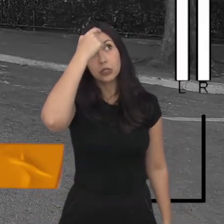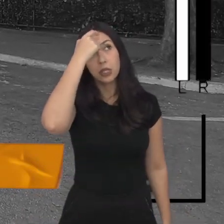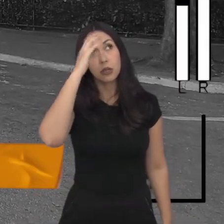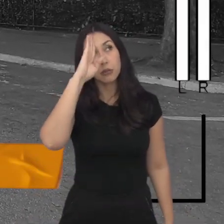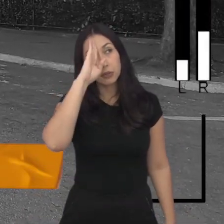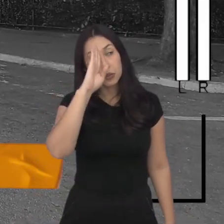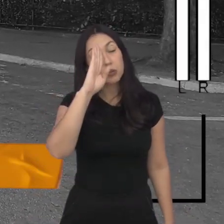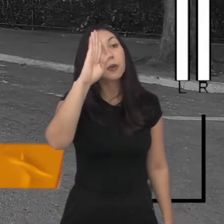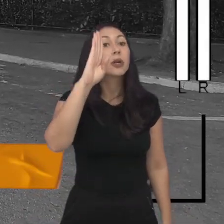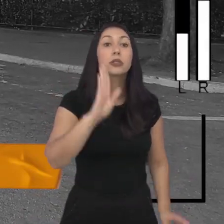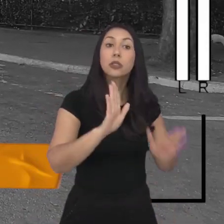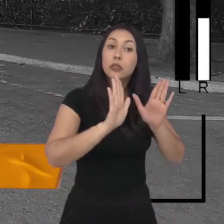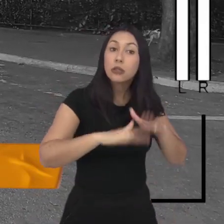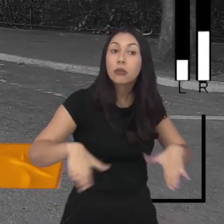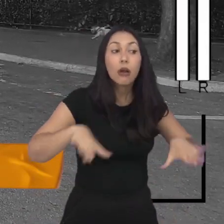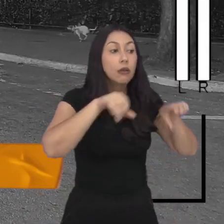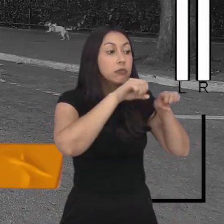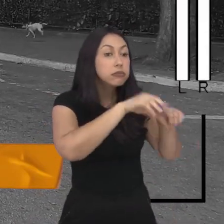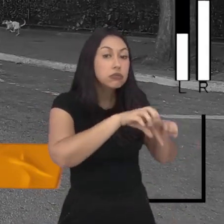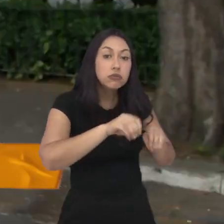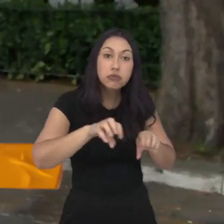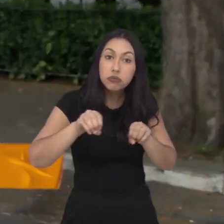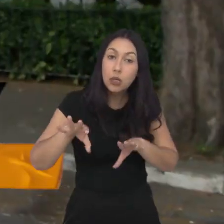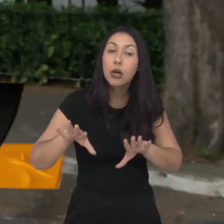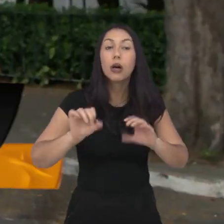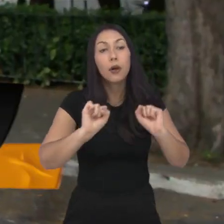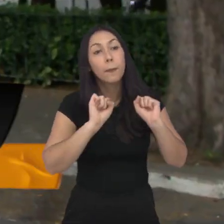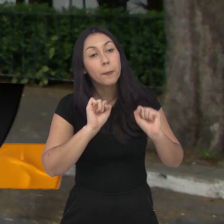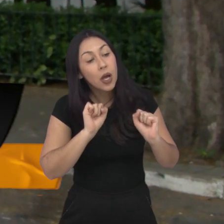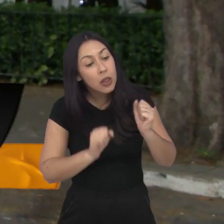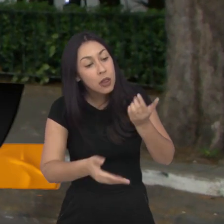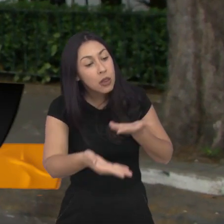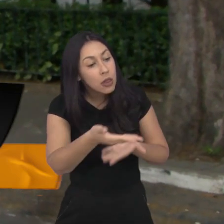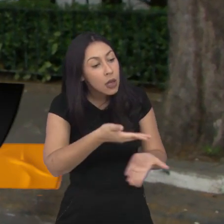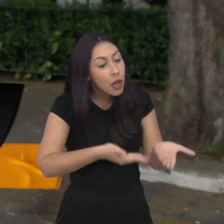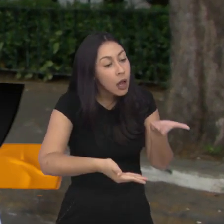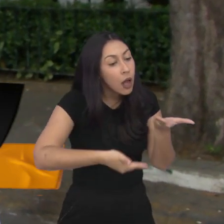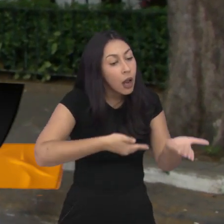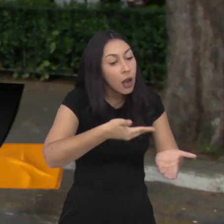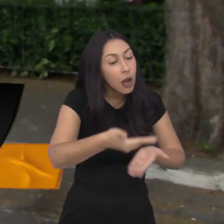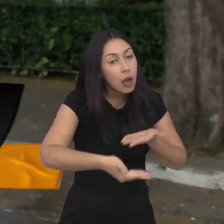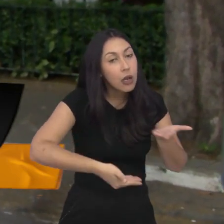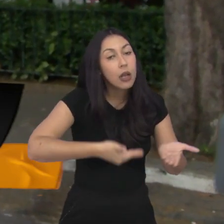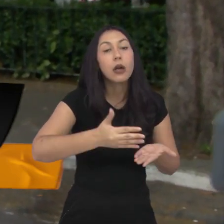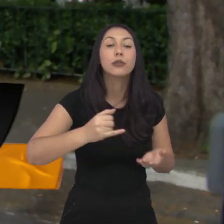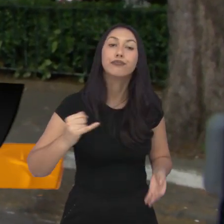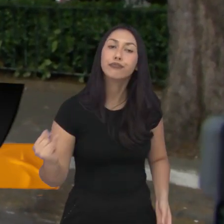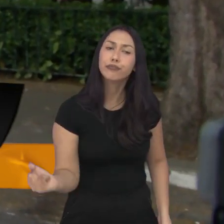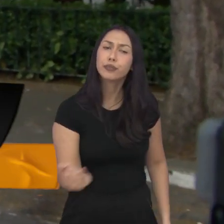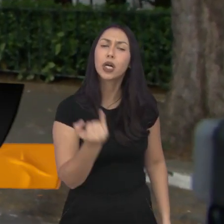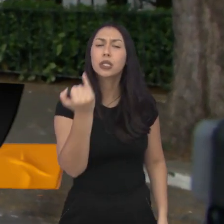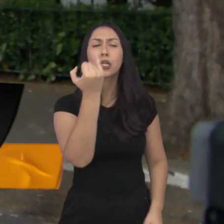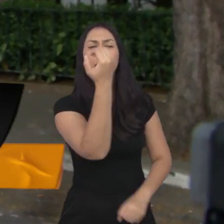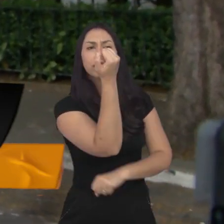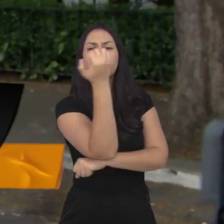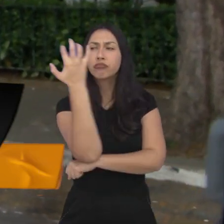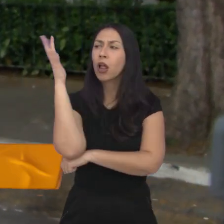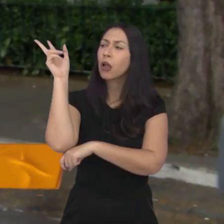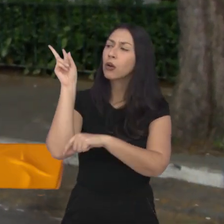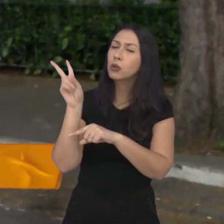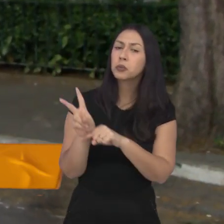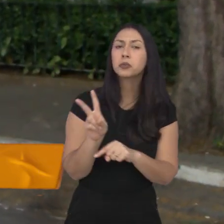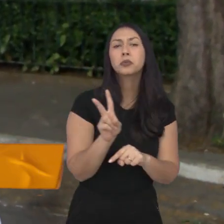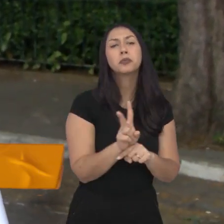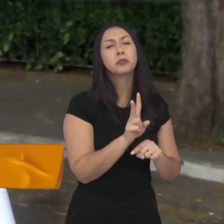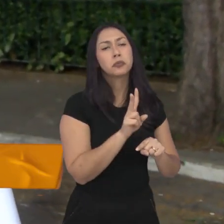conscientização, principalmente das crianças, poder sempre estar trocando com elas sobre isso, a importância de preservar